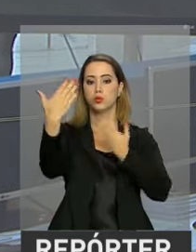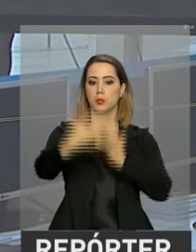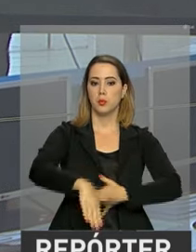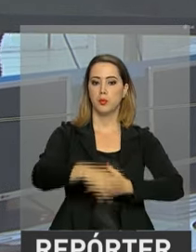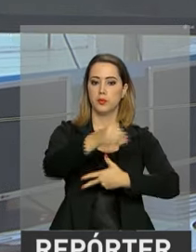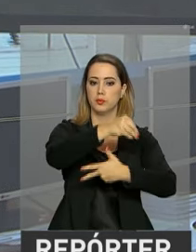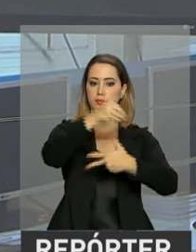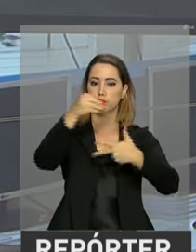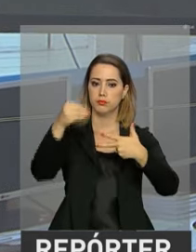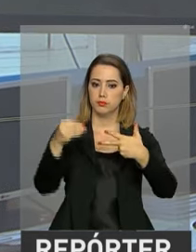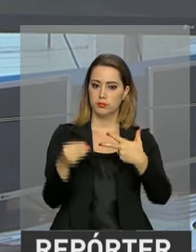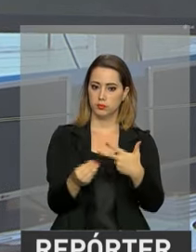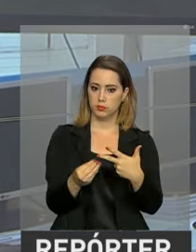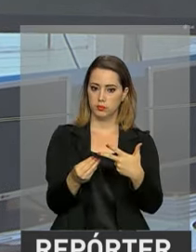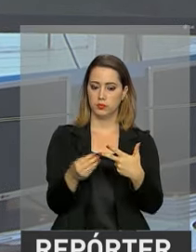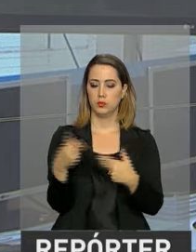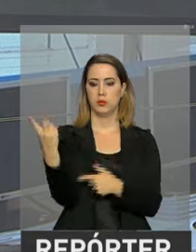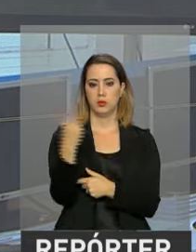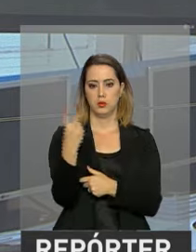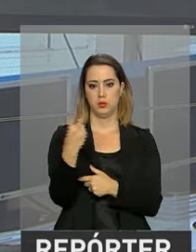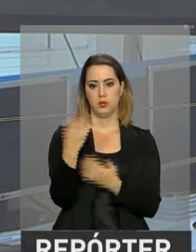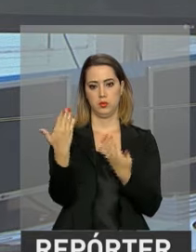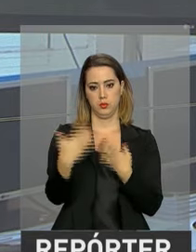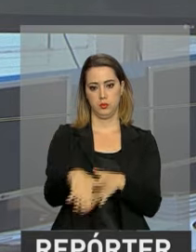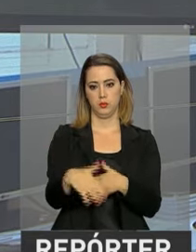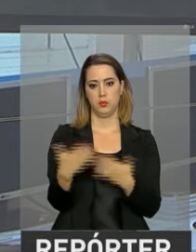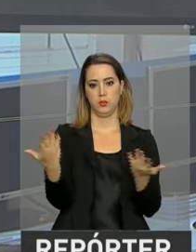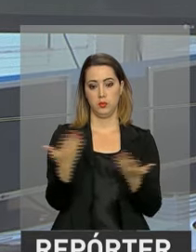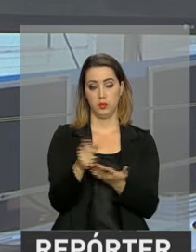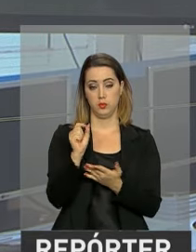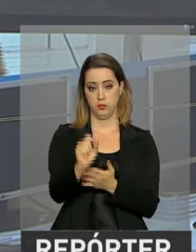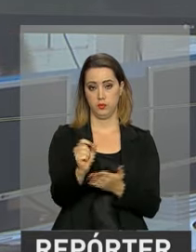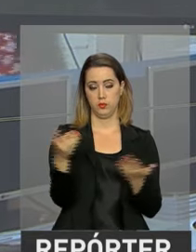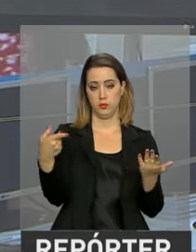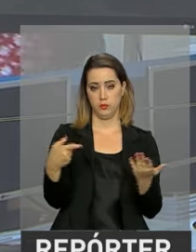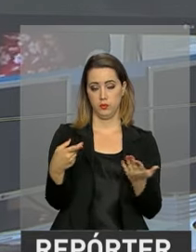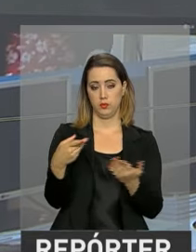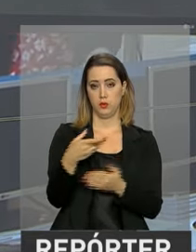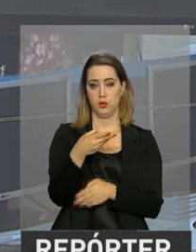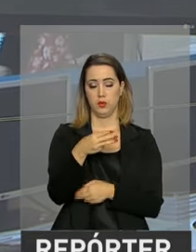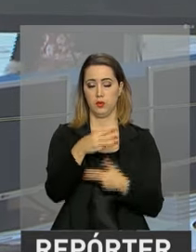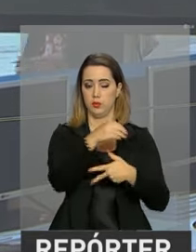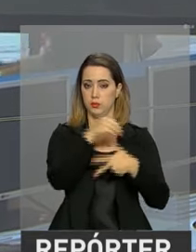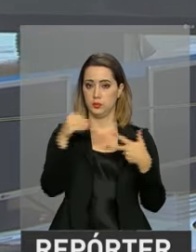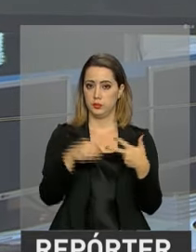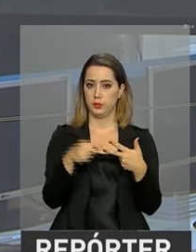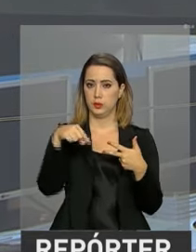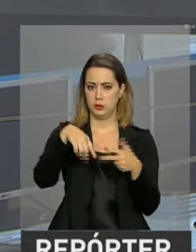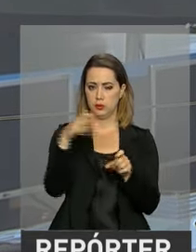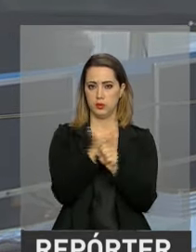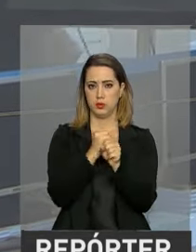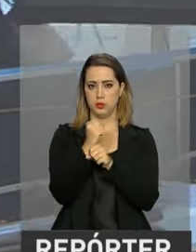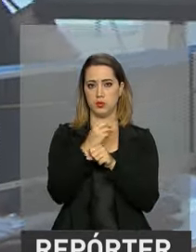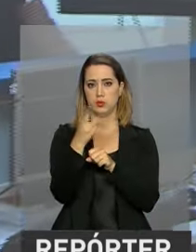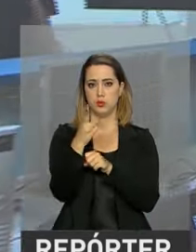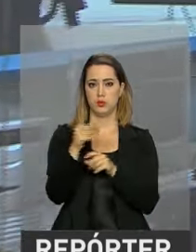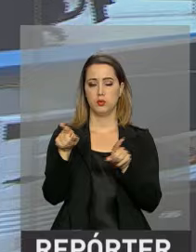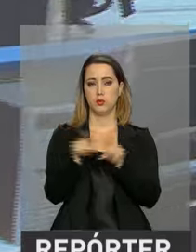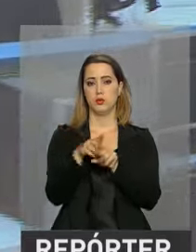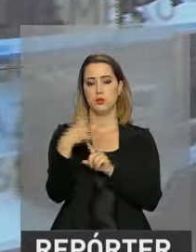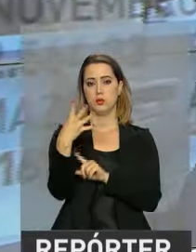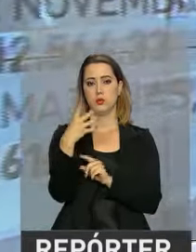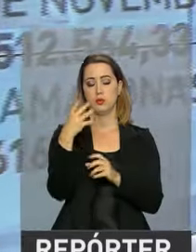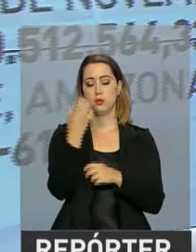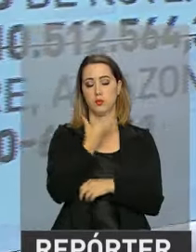provas dos Estudantes que farão a segunda aplicação do Exame Nacional do Ensino Médio Enem 2016 no os dias 3 e